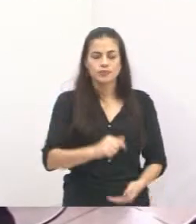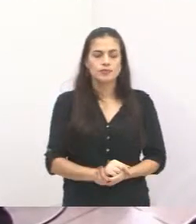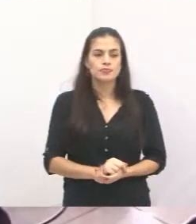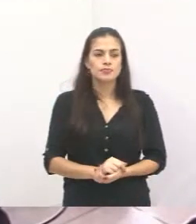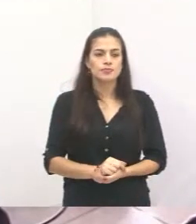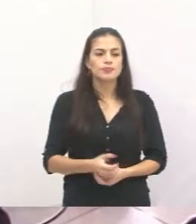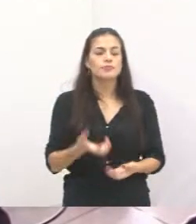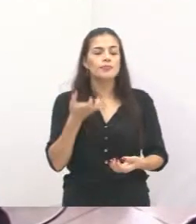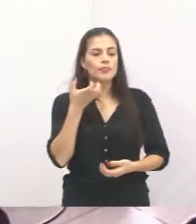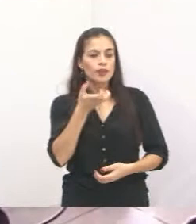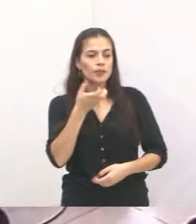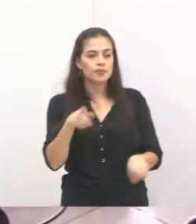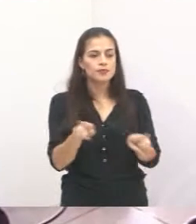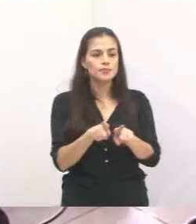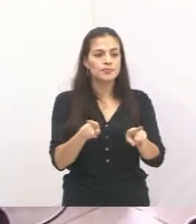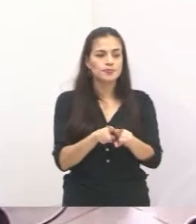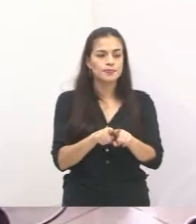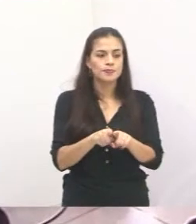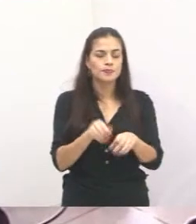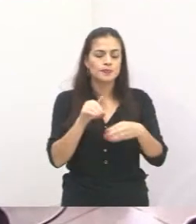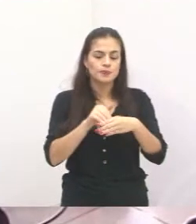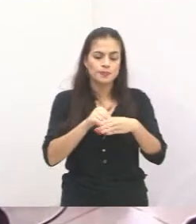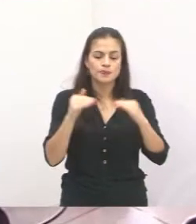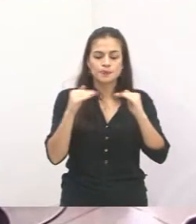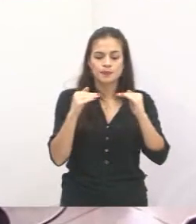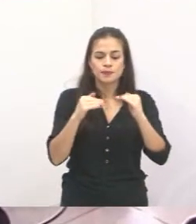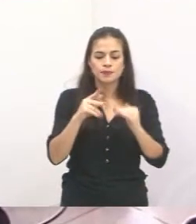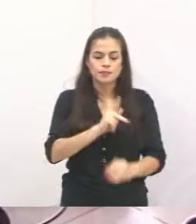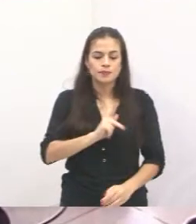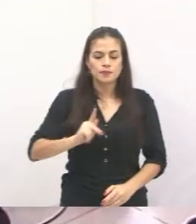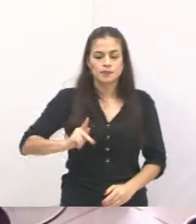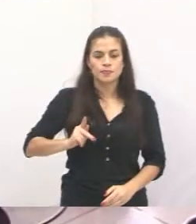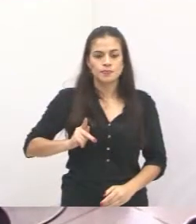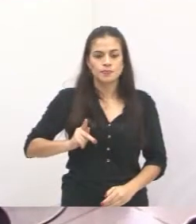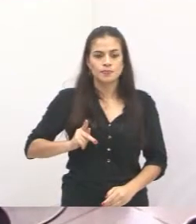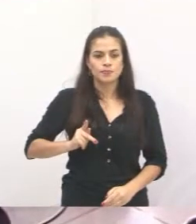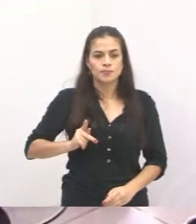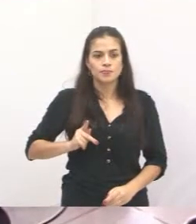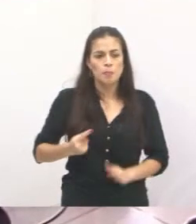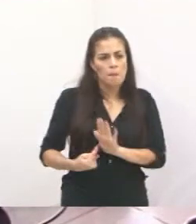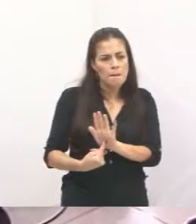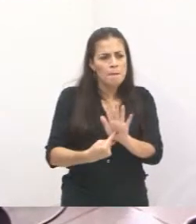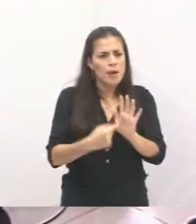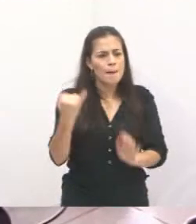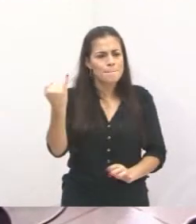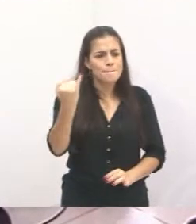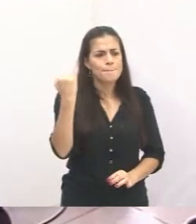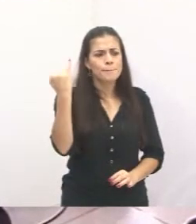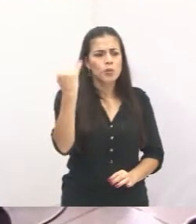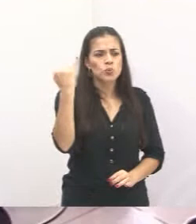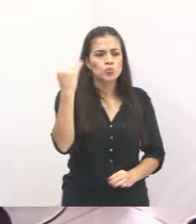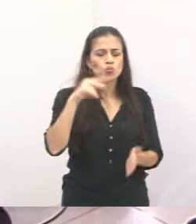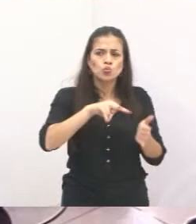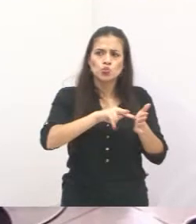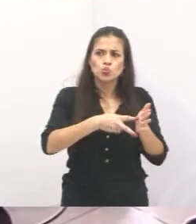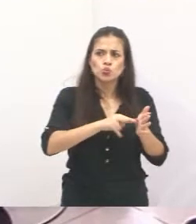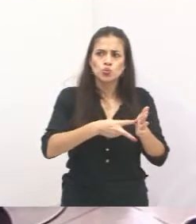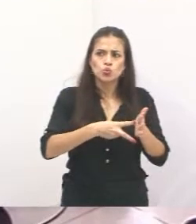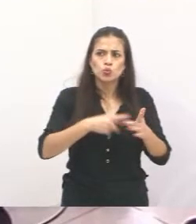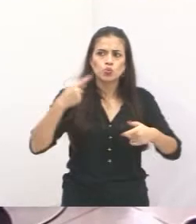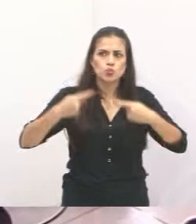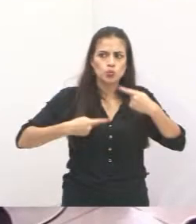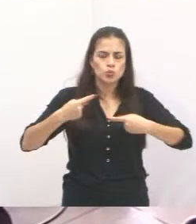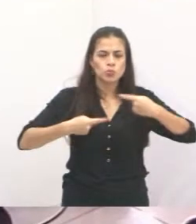Eu quero também já votar favorável, presidente, e salientar aqui a importância do sindicato nessa